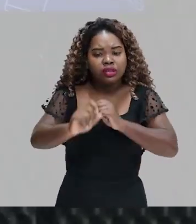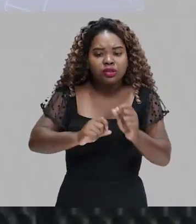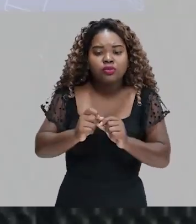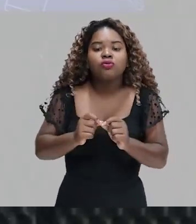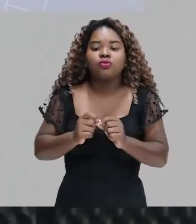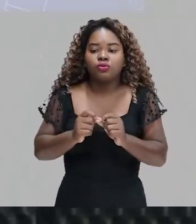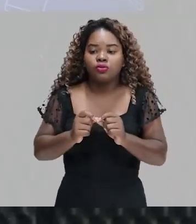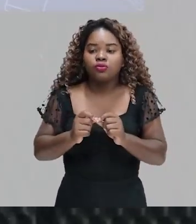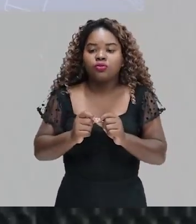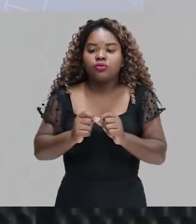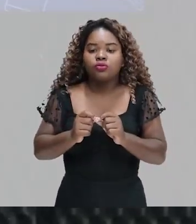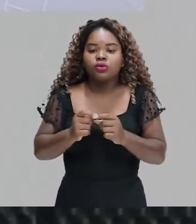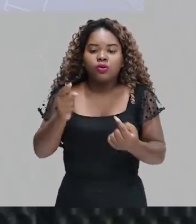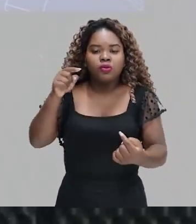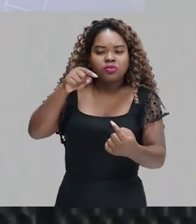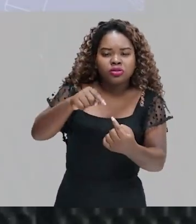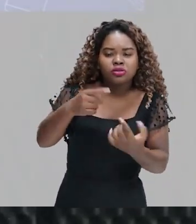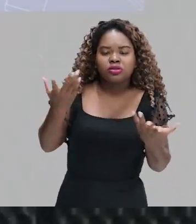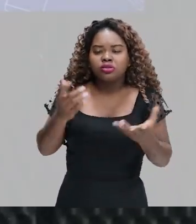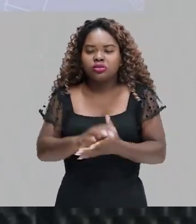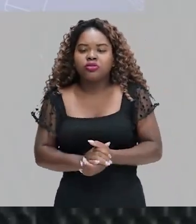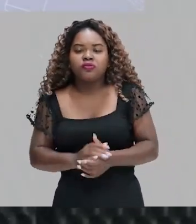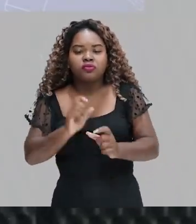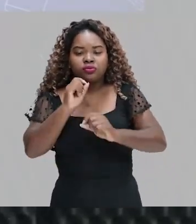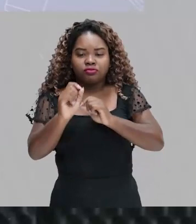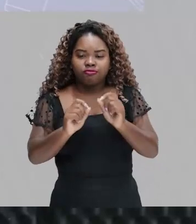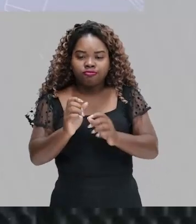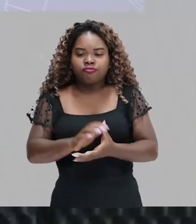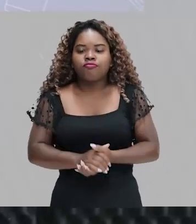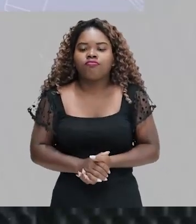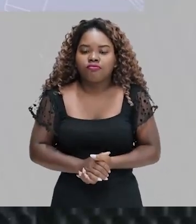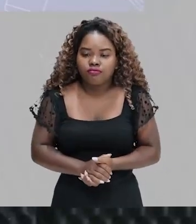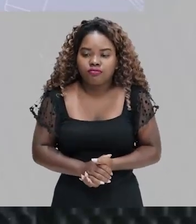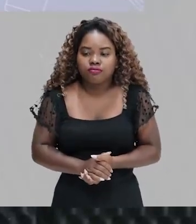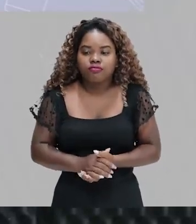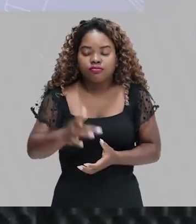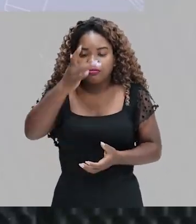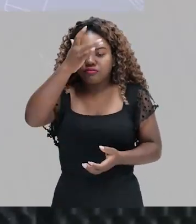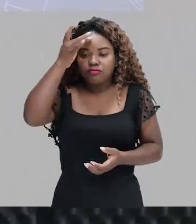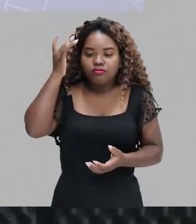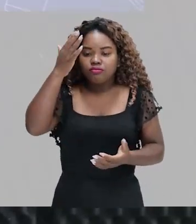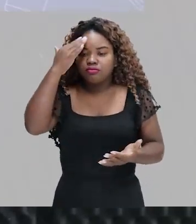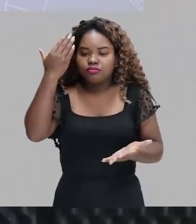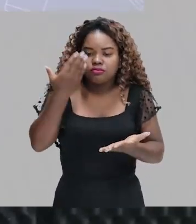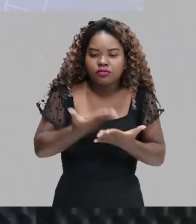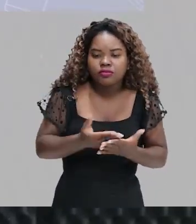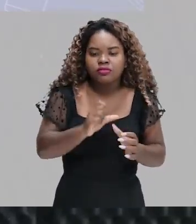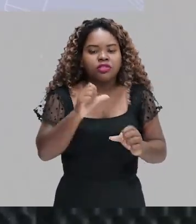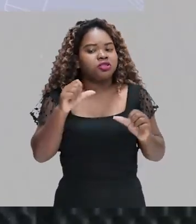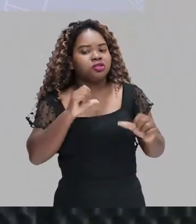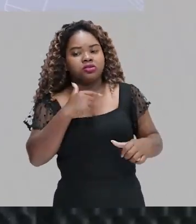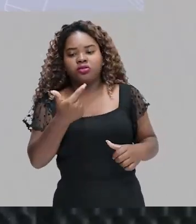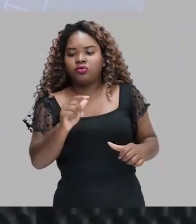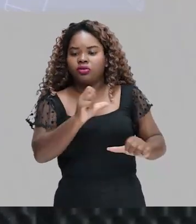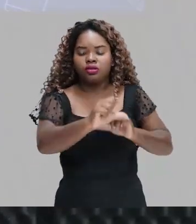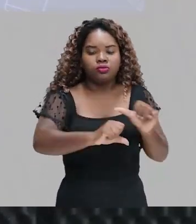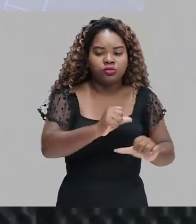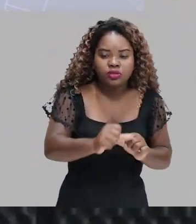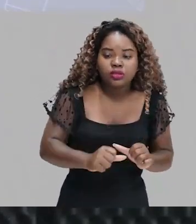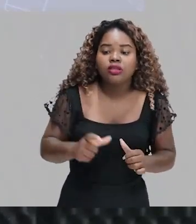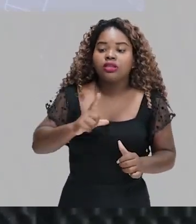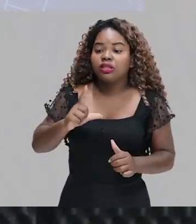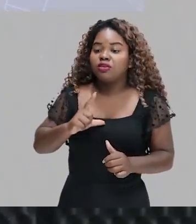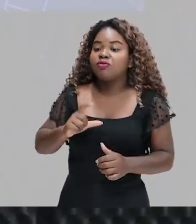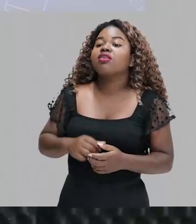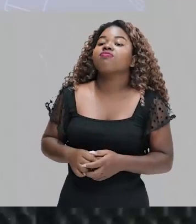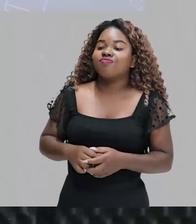que não acredita que as coisas mudam, que culturalmente a gente tem um processo de informações científicas. Pronto, acabei de explicar o